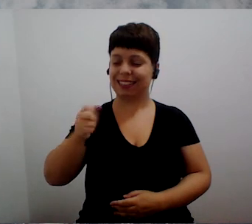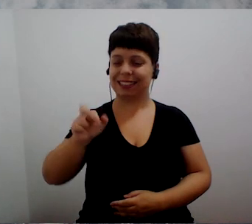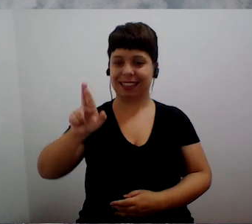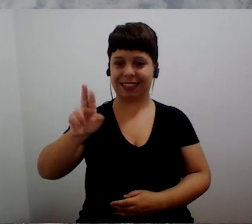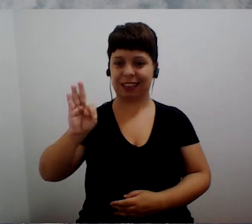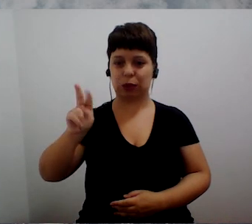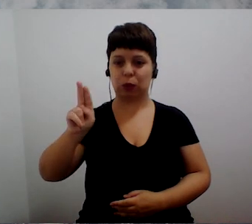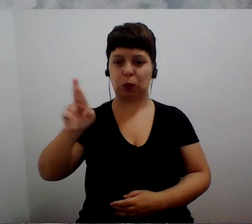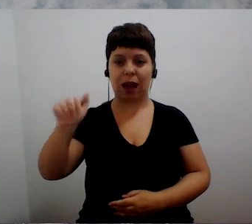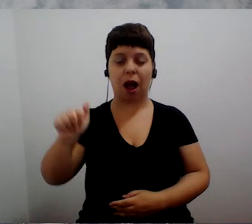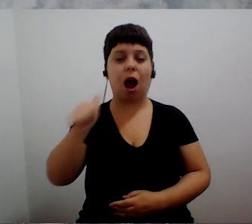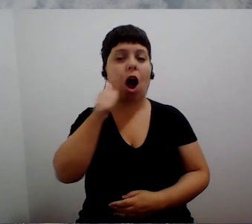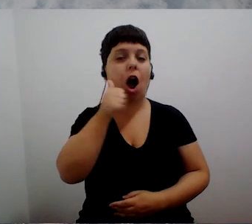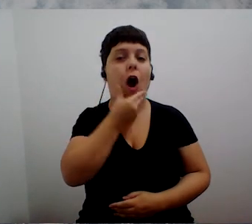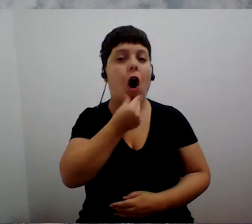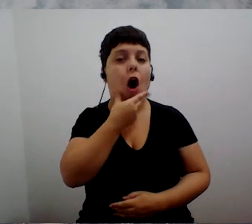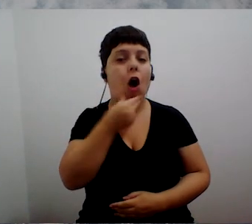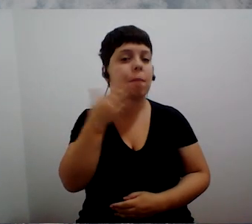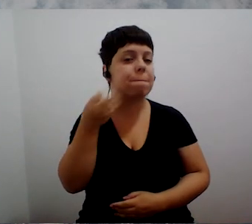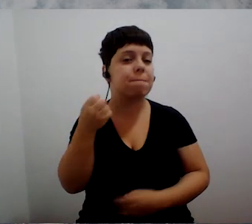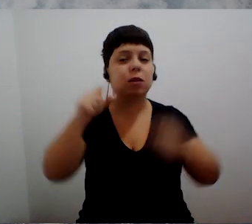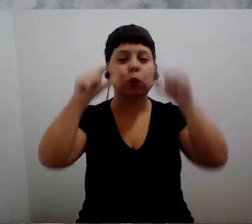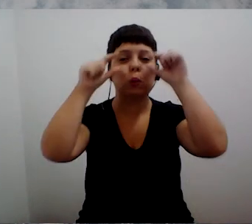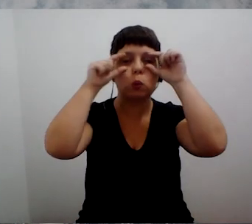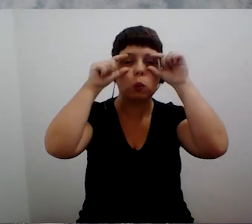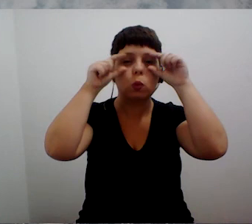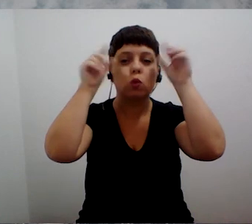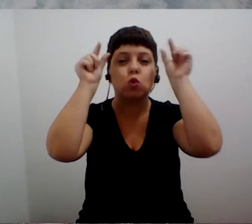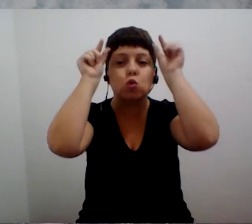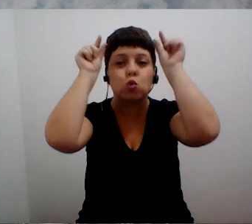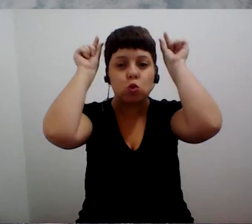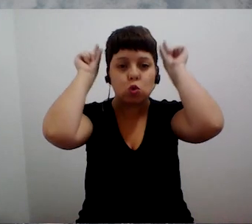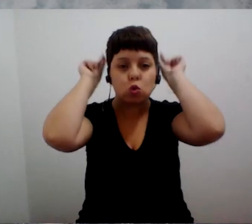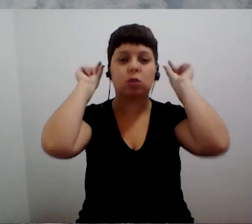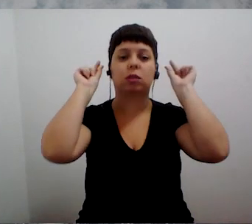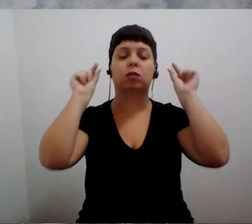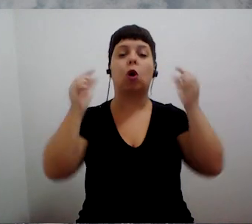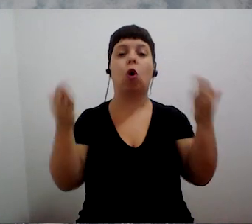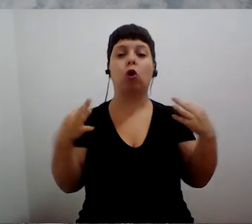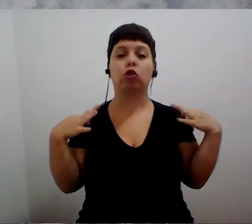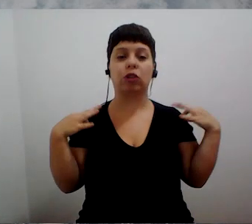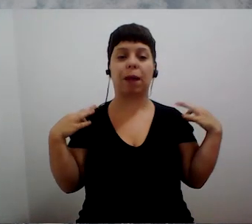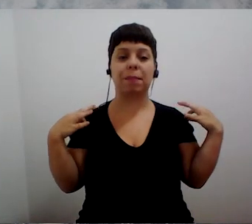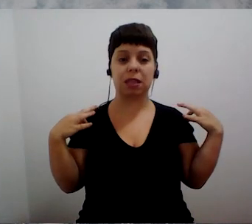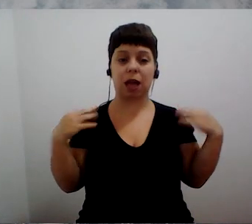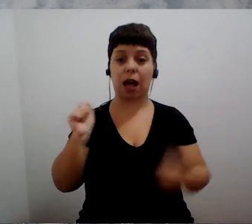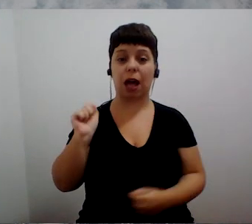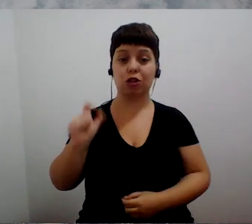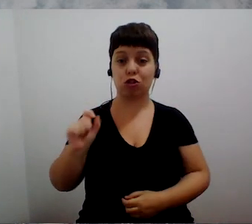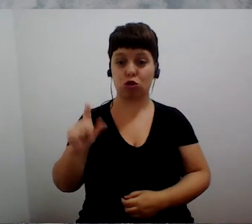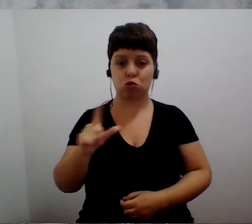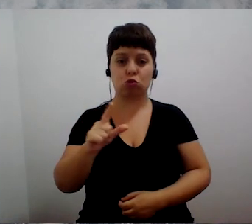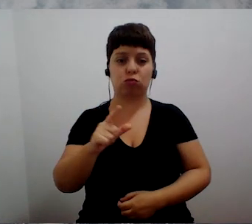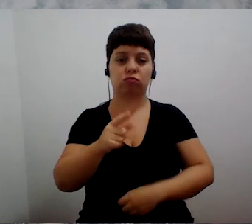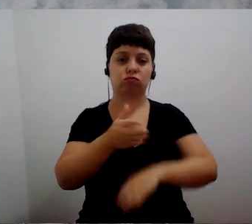cabelo preto, curto, uso óculos meio quadrados e cinzentos, e hoje eu estou vestindo uma camisa azul de